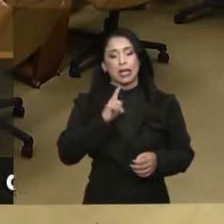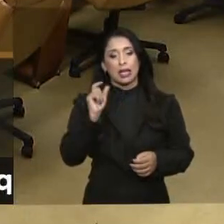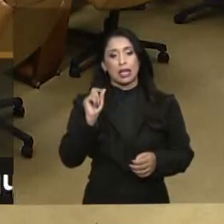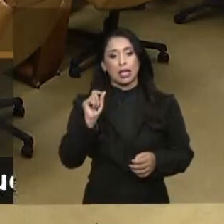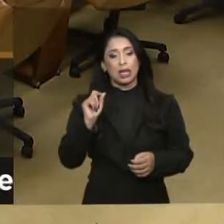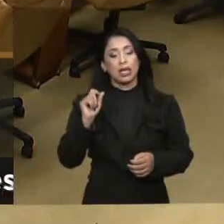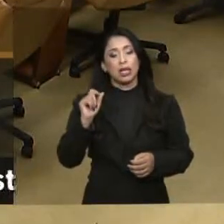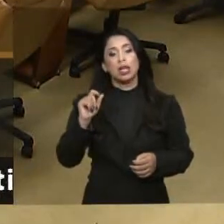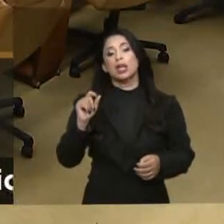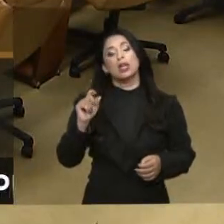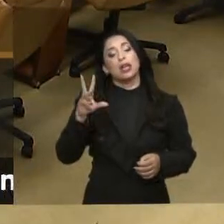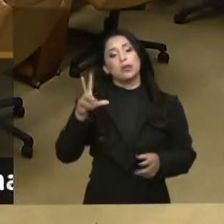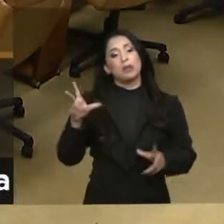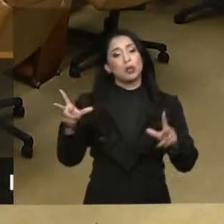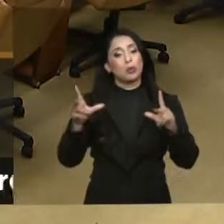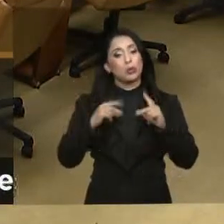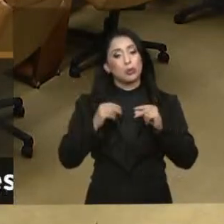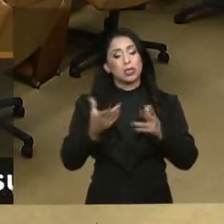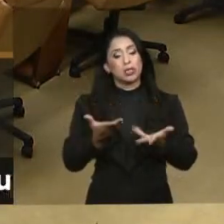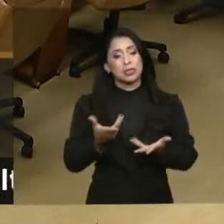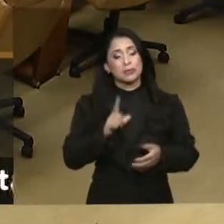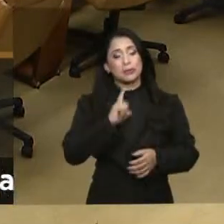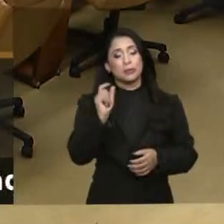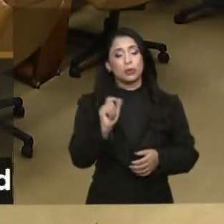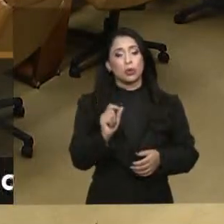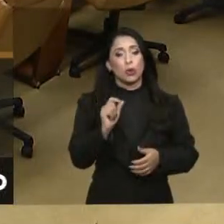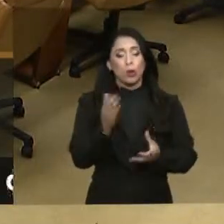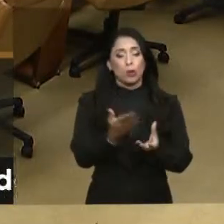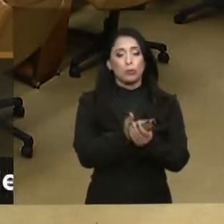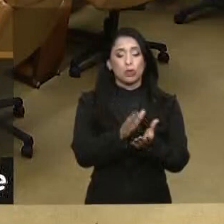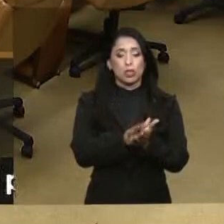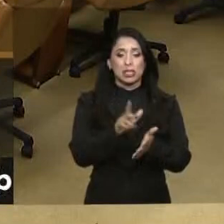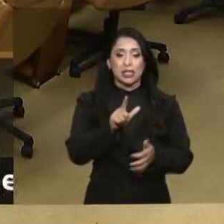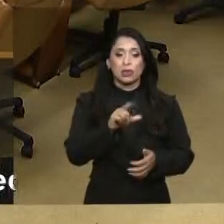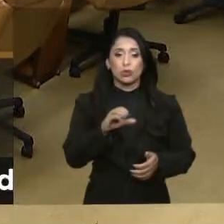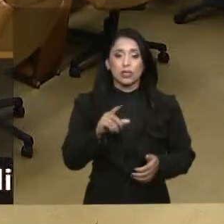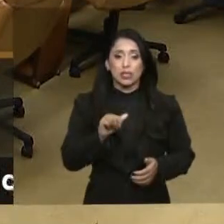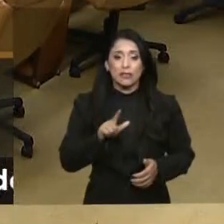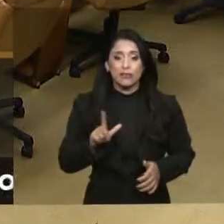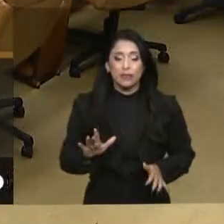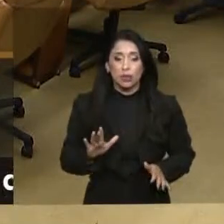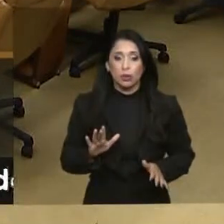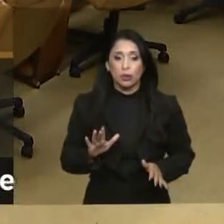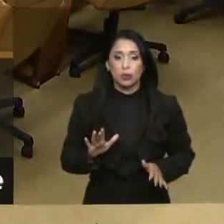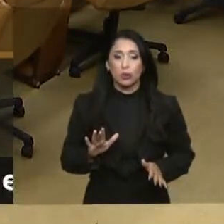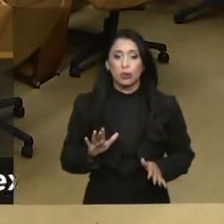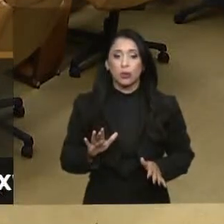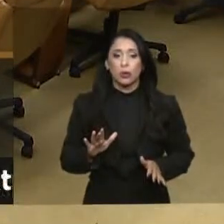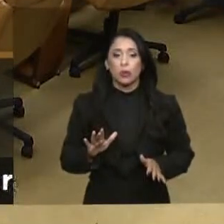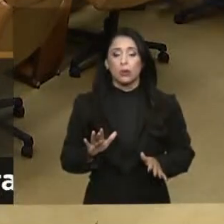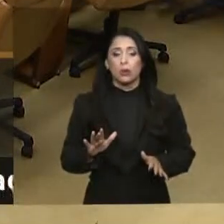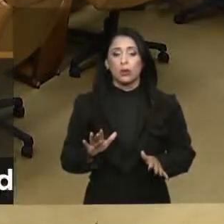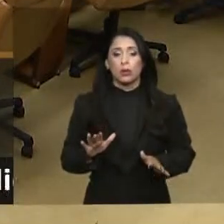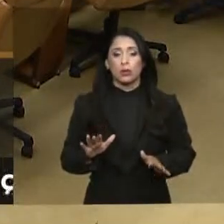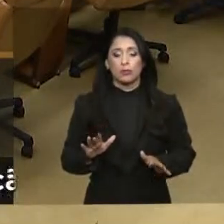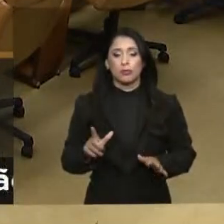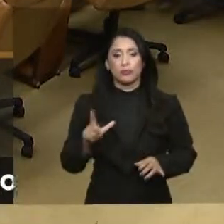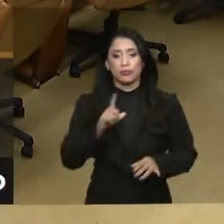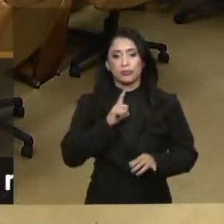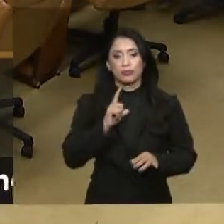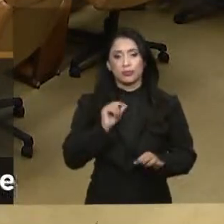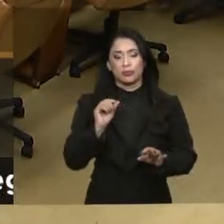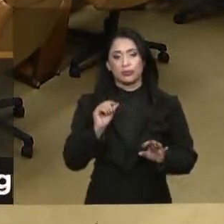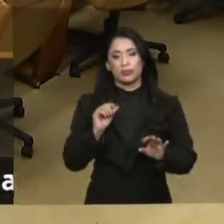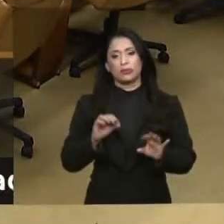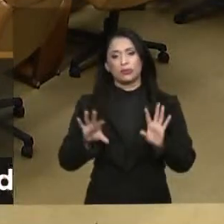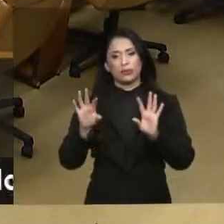seu código do processo civil, até porque nós não temos regra do... Não, mas o e há números clausos, não é?